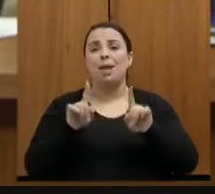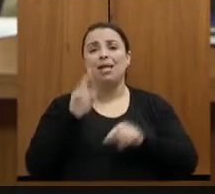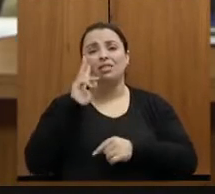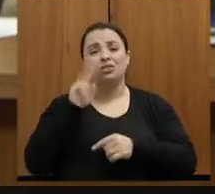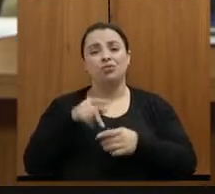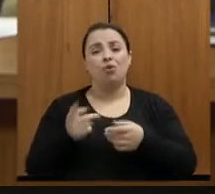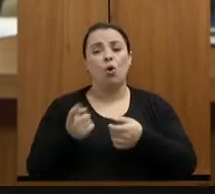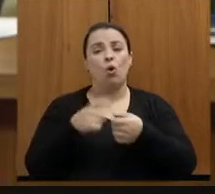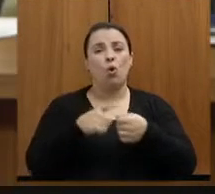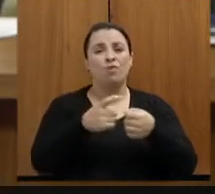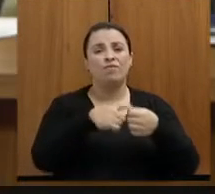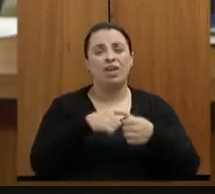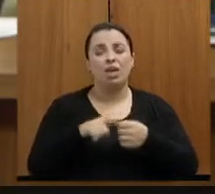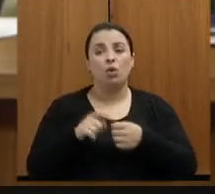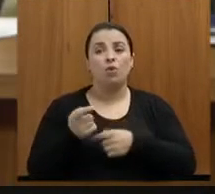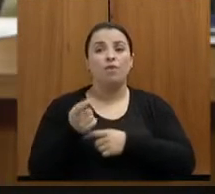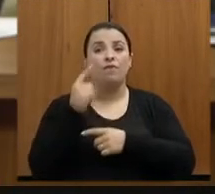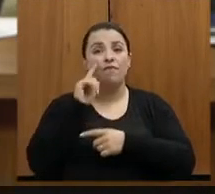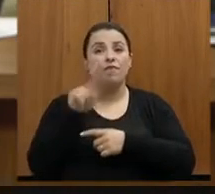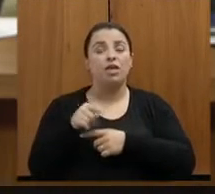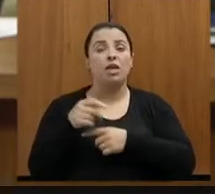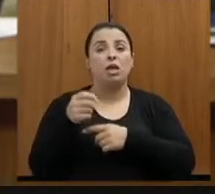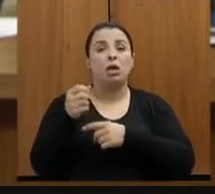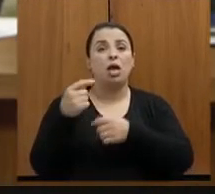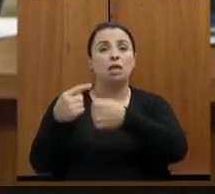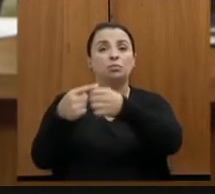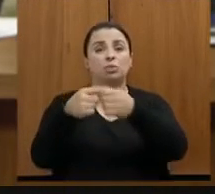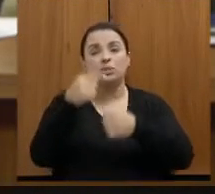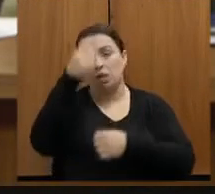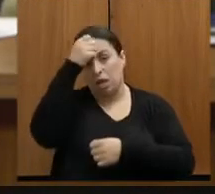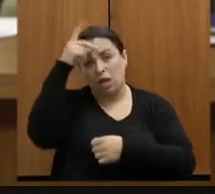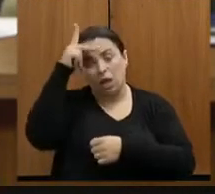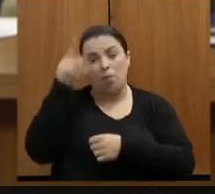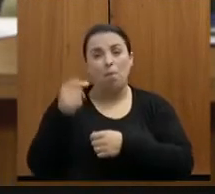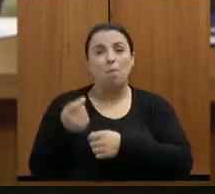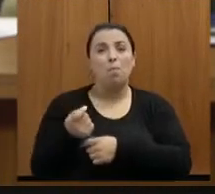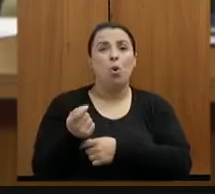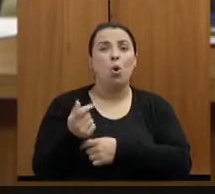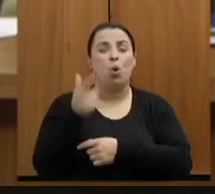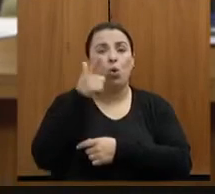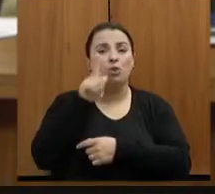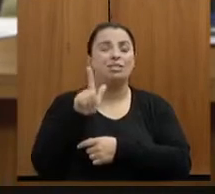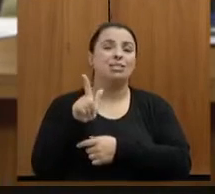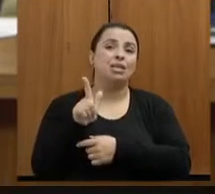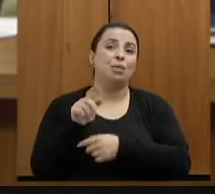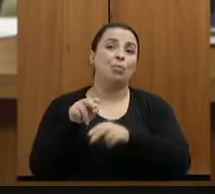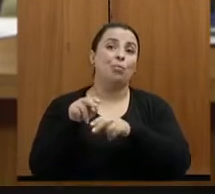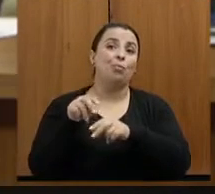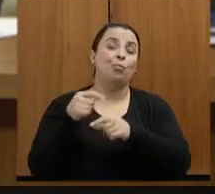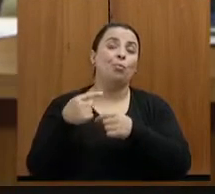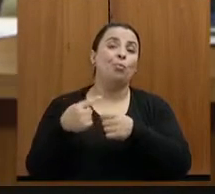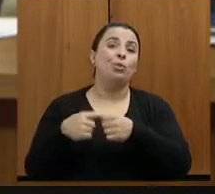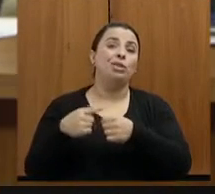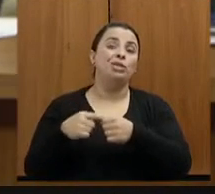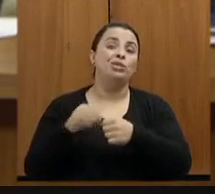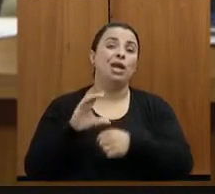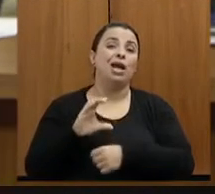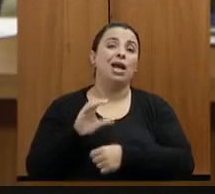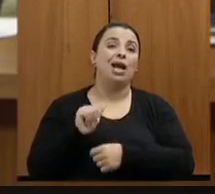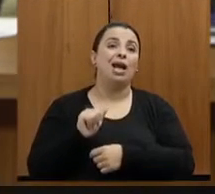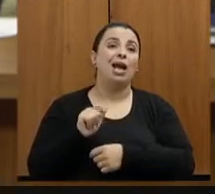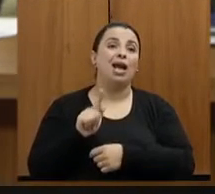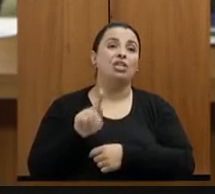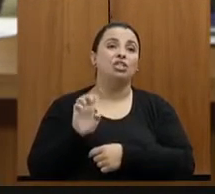Pouquíssimos municípios tinham viabilidade devido a questões cadastrais, de CAGEC mesmo.